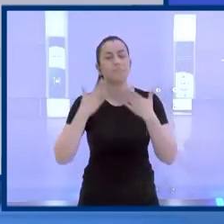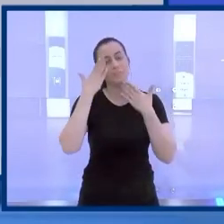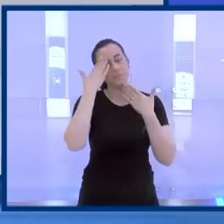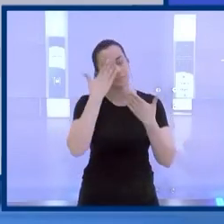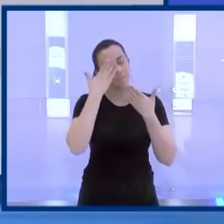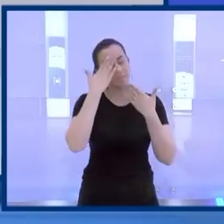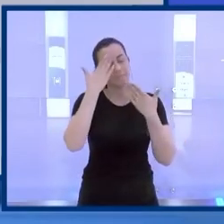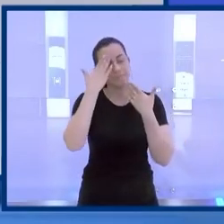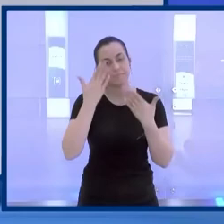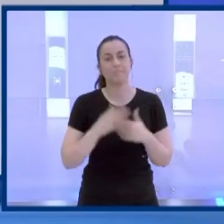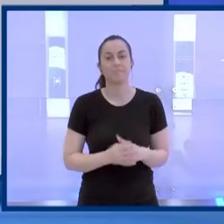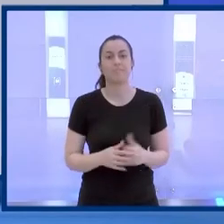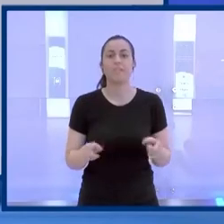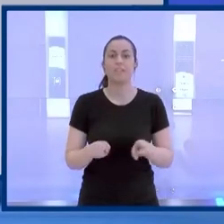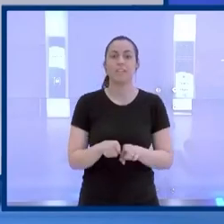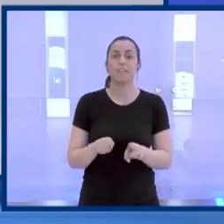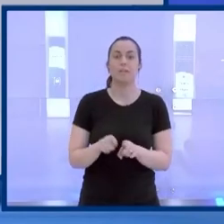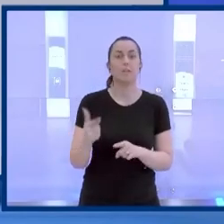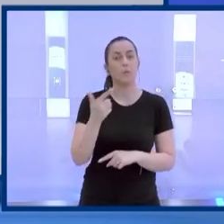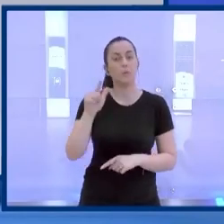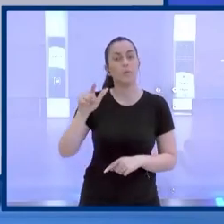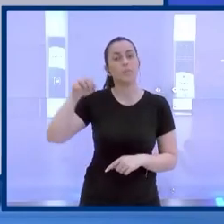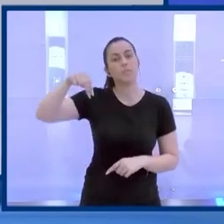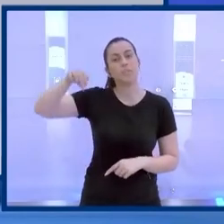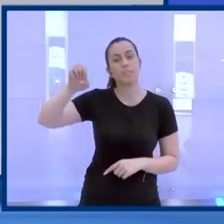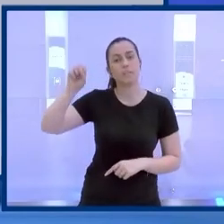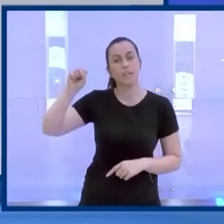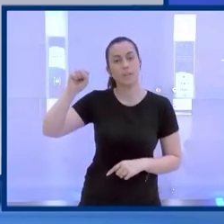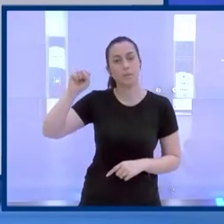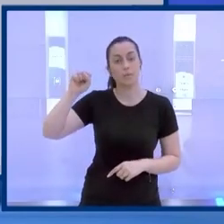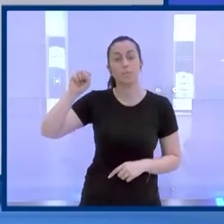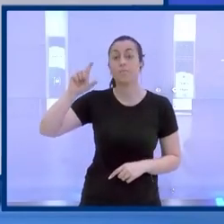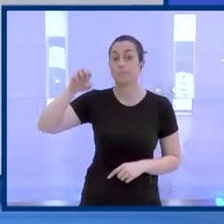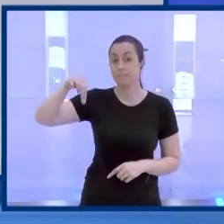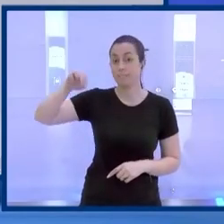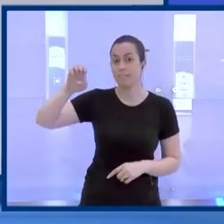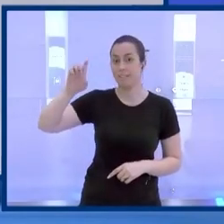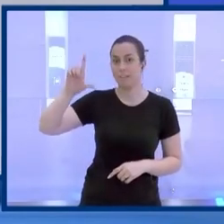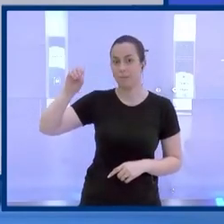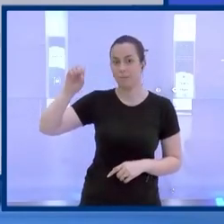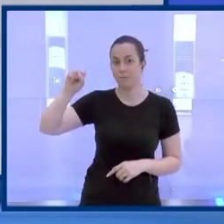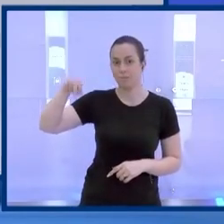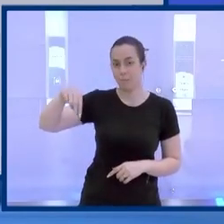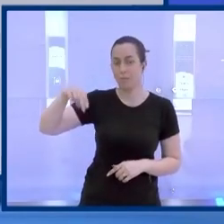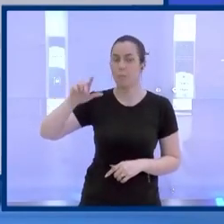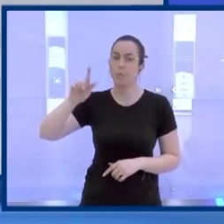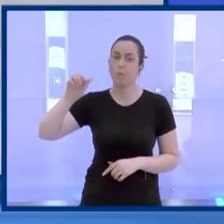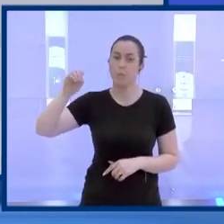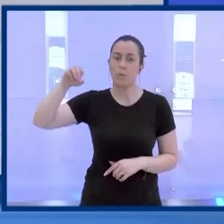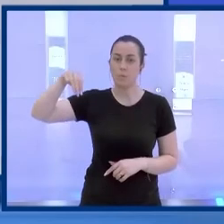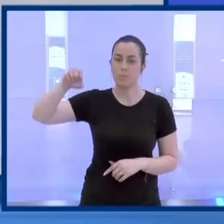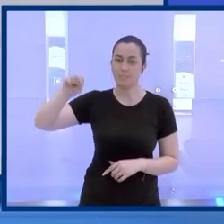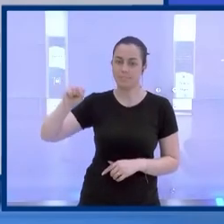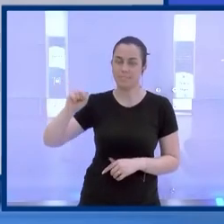importante, o senhor Nelson Gomes e sua equipe da Compass, empresa vencedora do leilão de hoje.